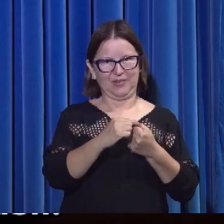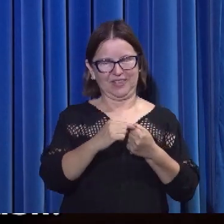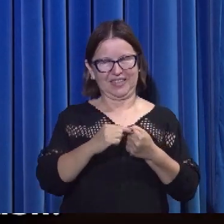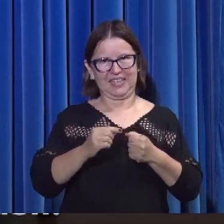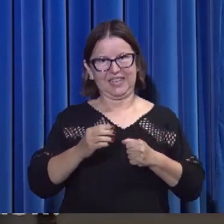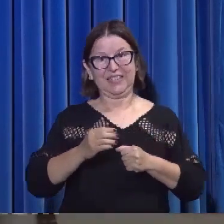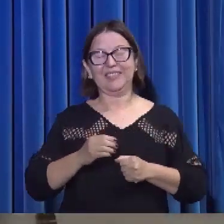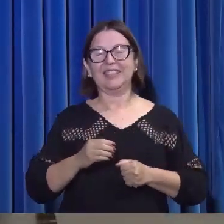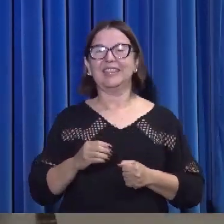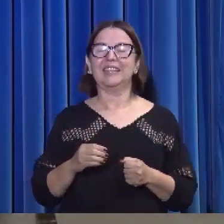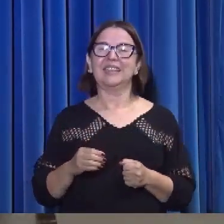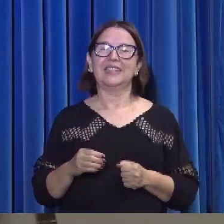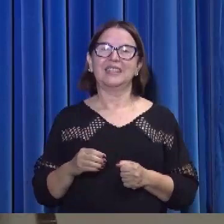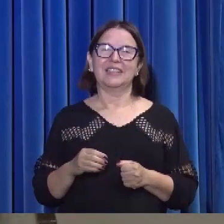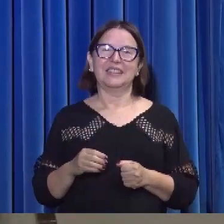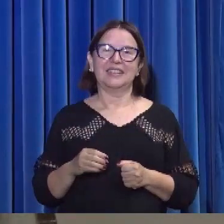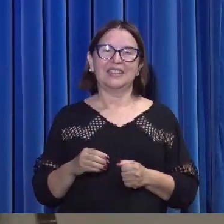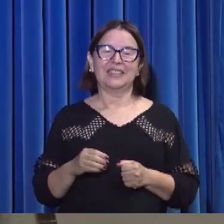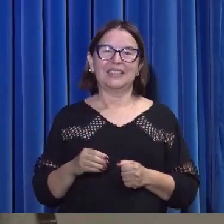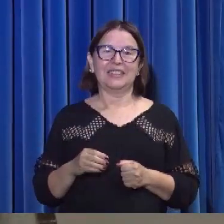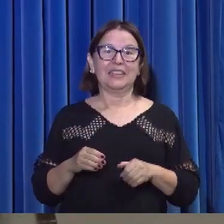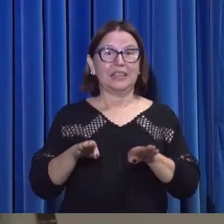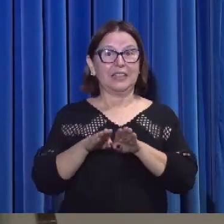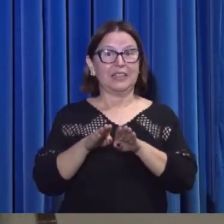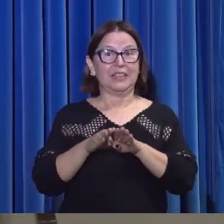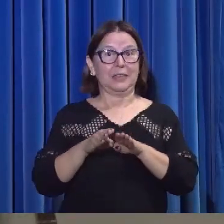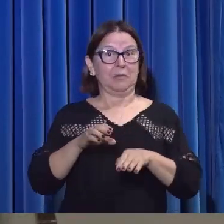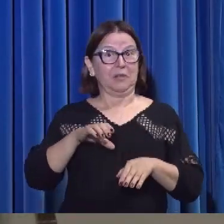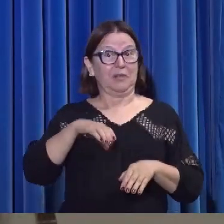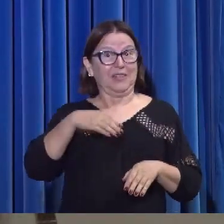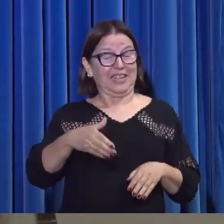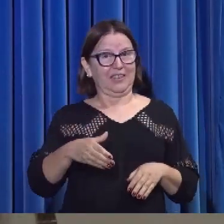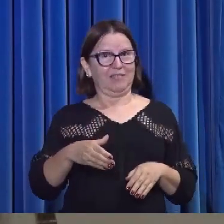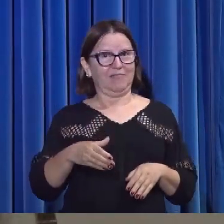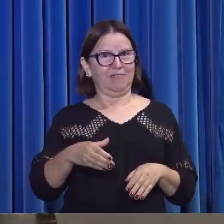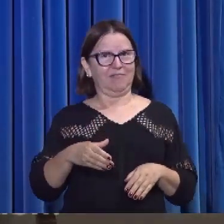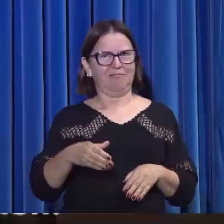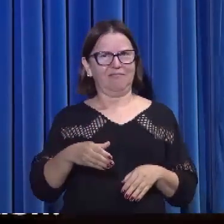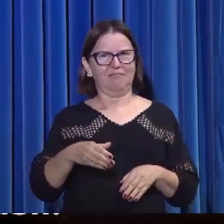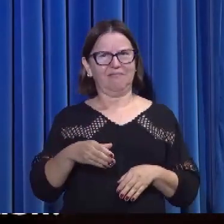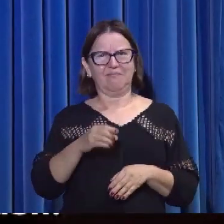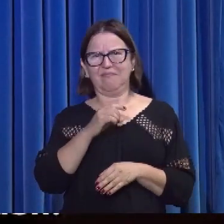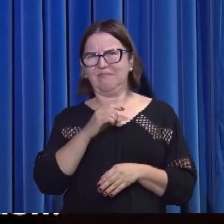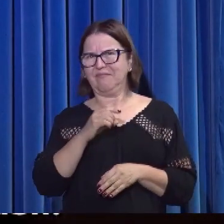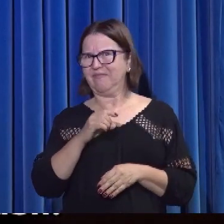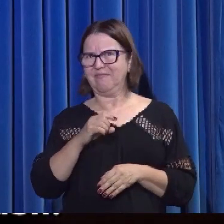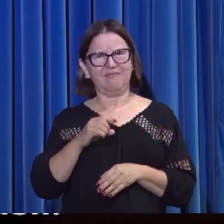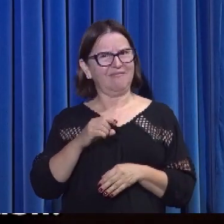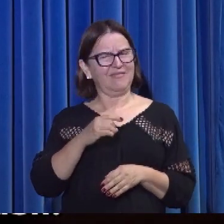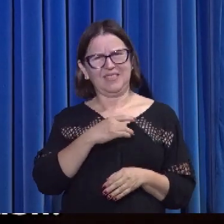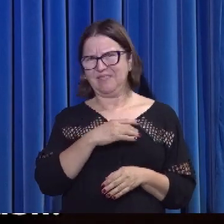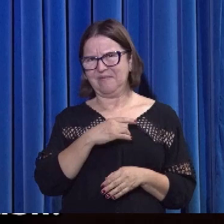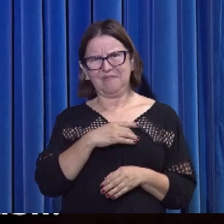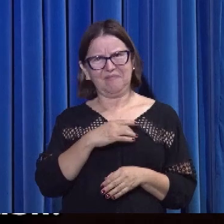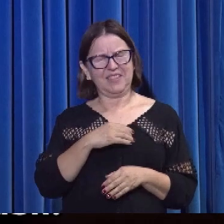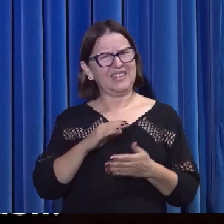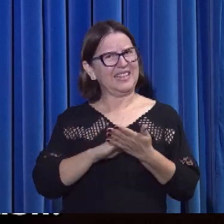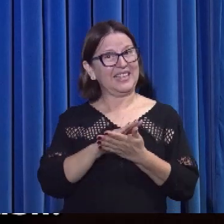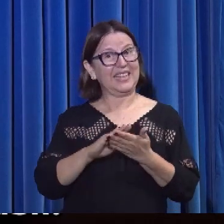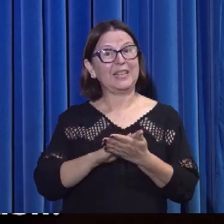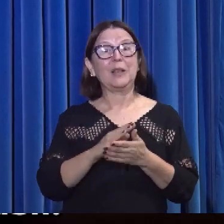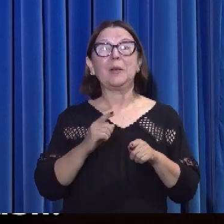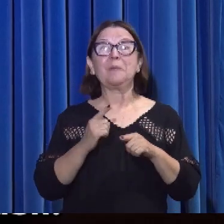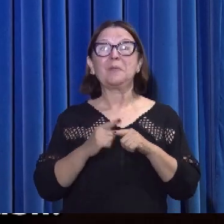maneira maravilhosa, ele nos encoraja assim: não temais, pois, bem valei vós do